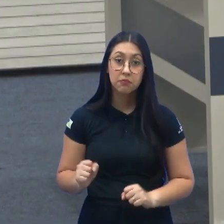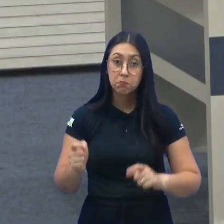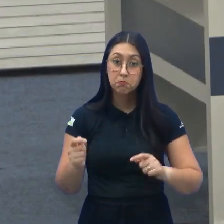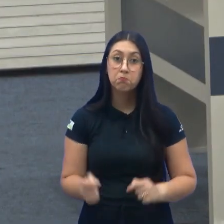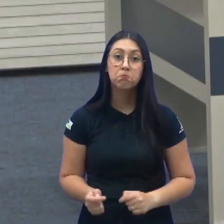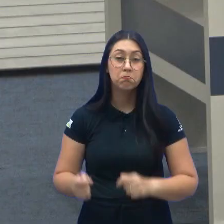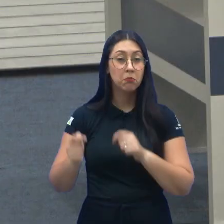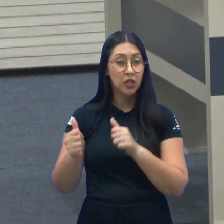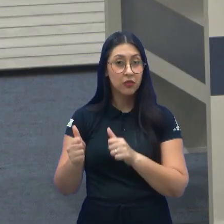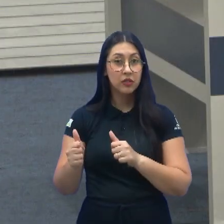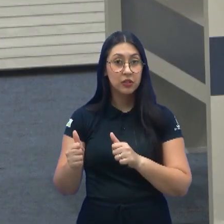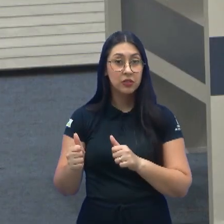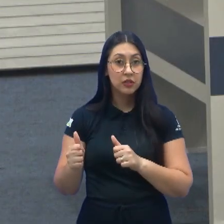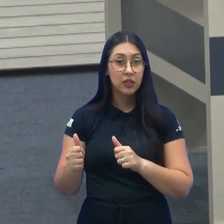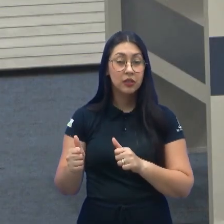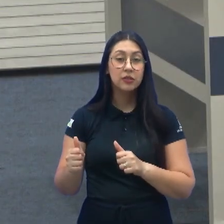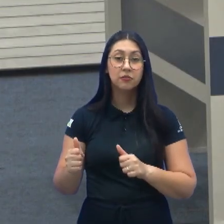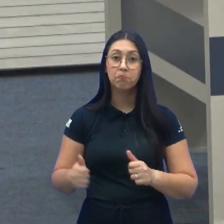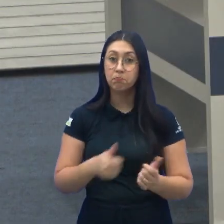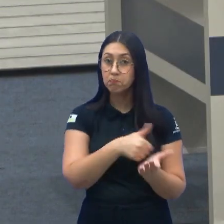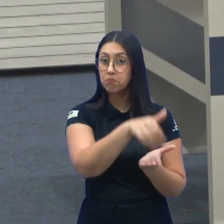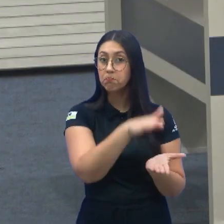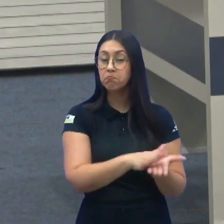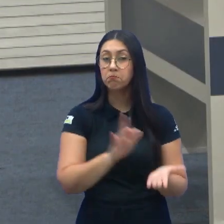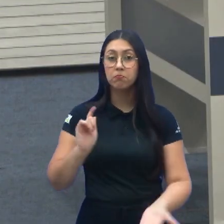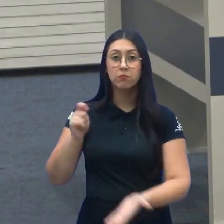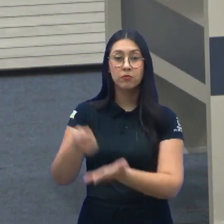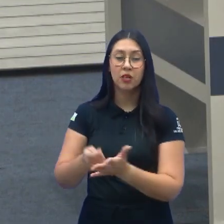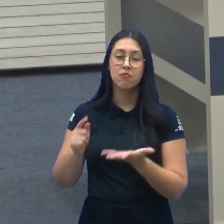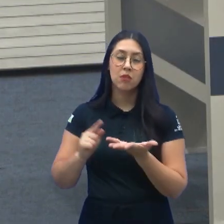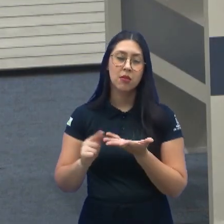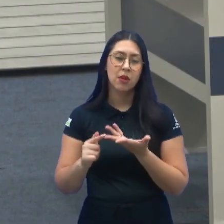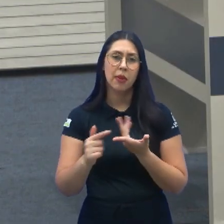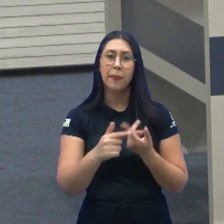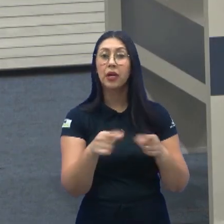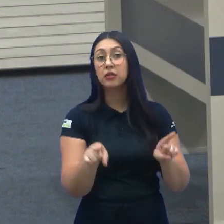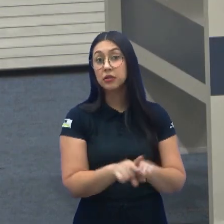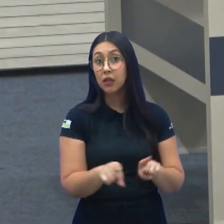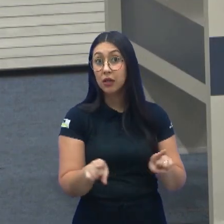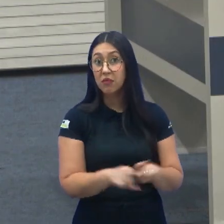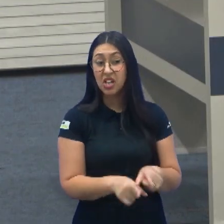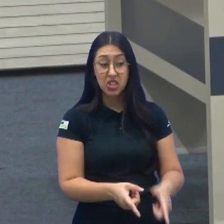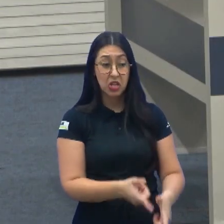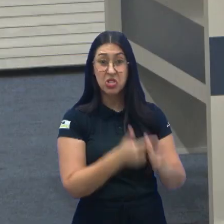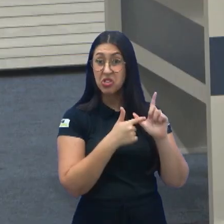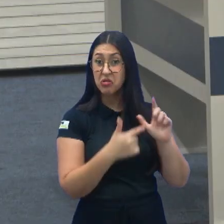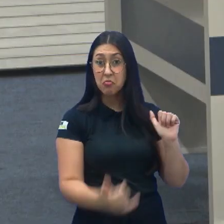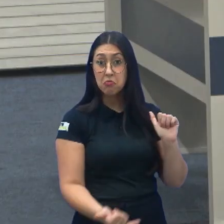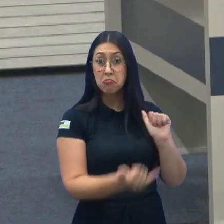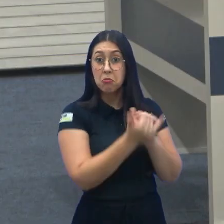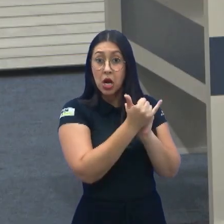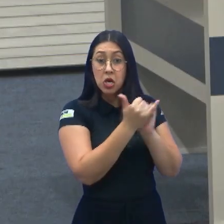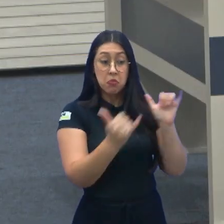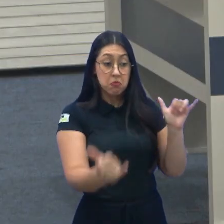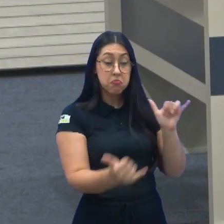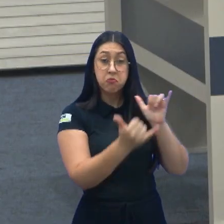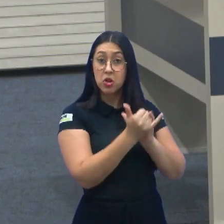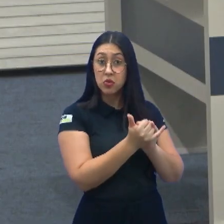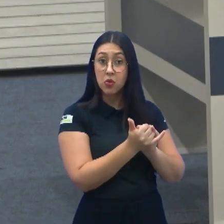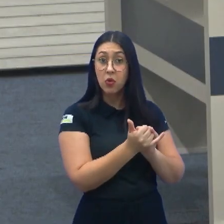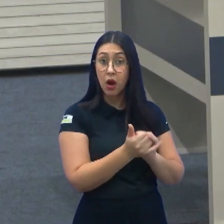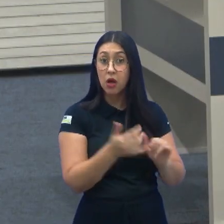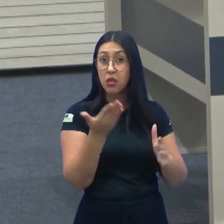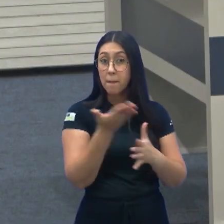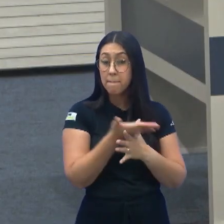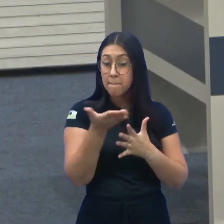beneficiários das indenizações, e uma série de outras, anistias às dívidas de financiamento estudantis